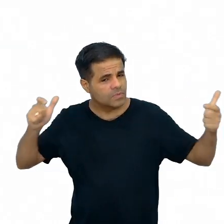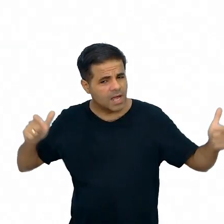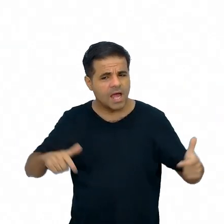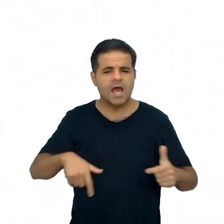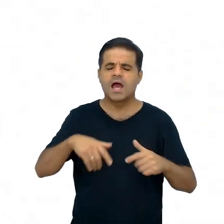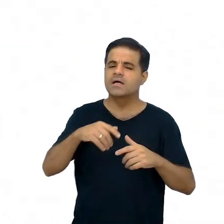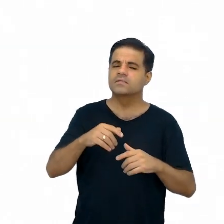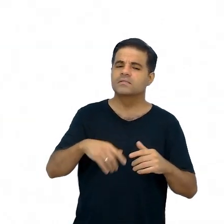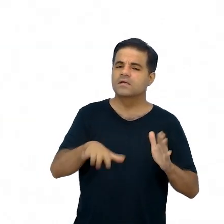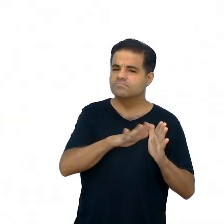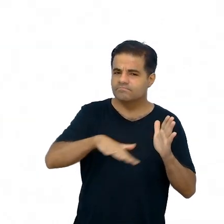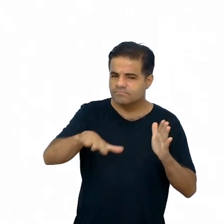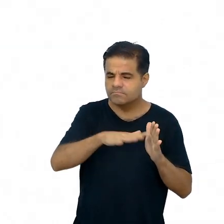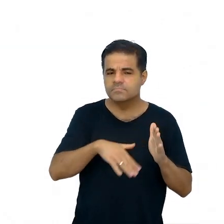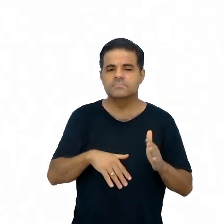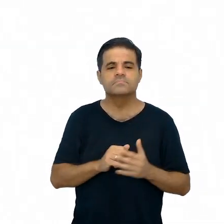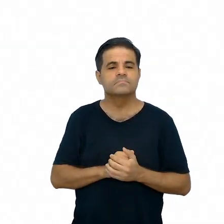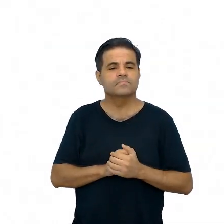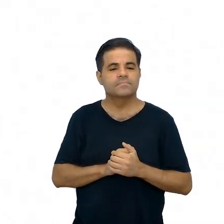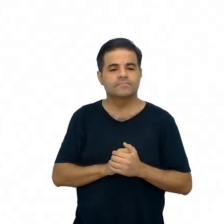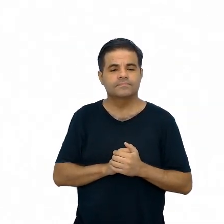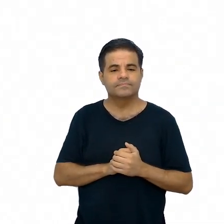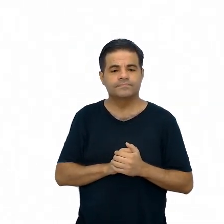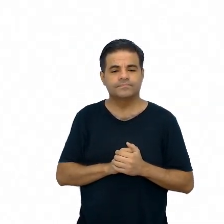na guiada ou na aberta.